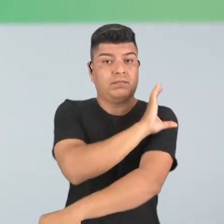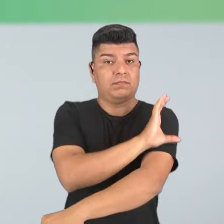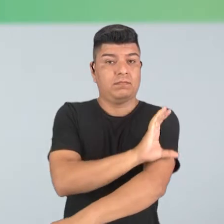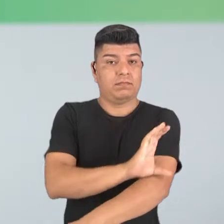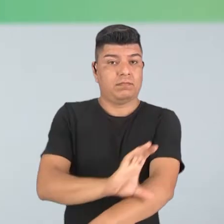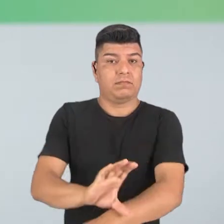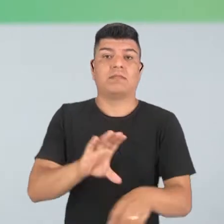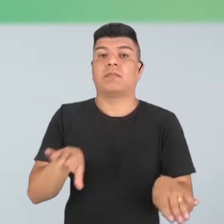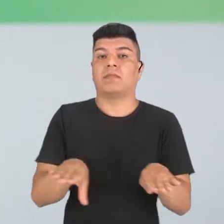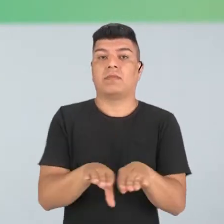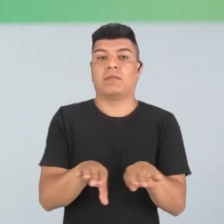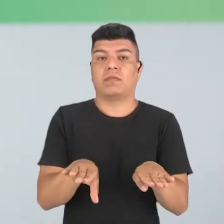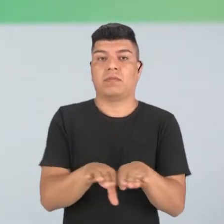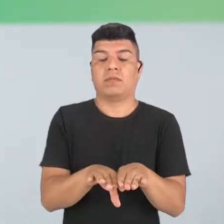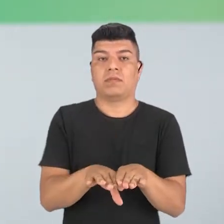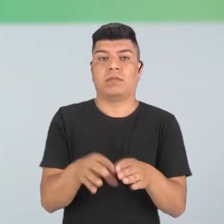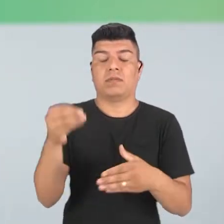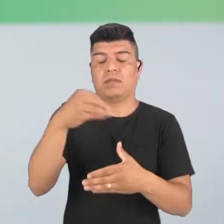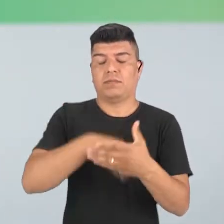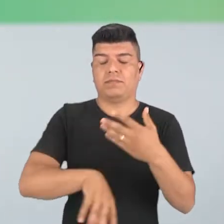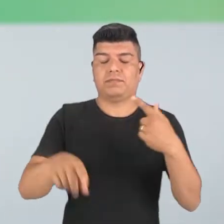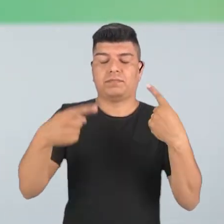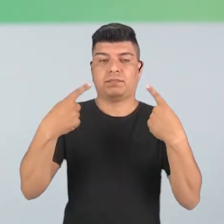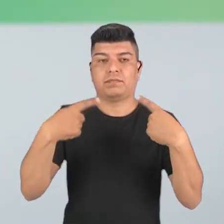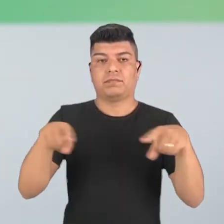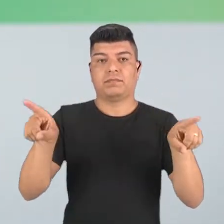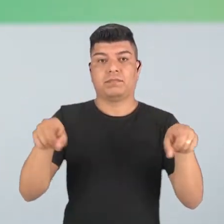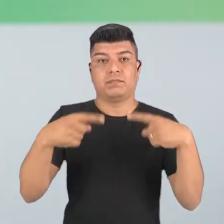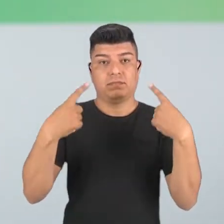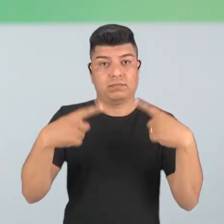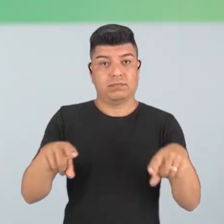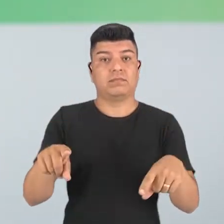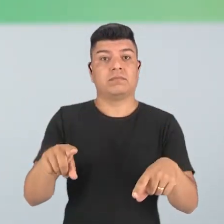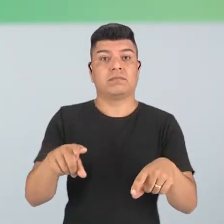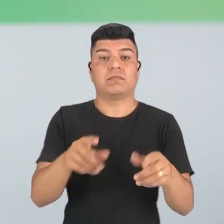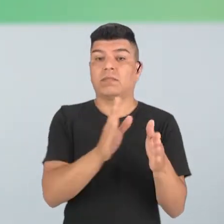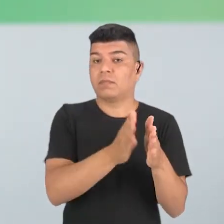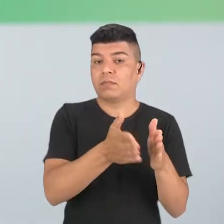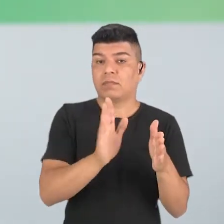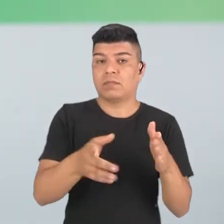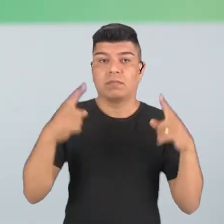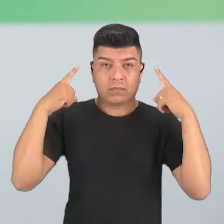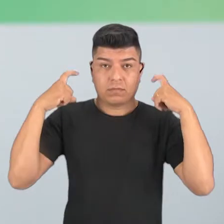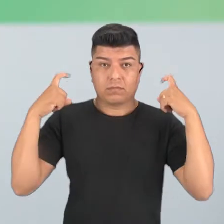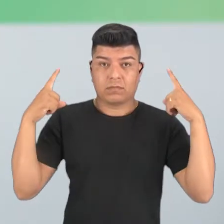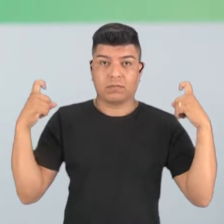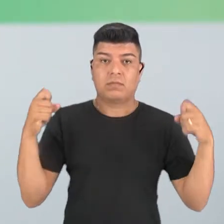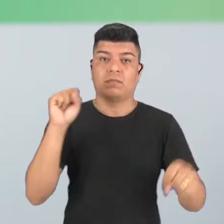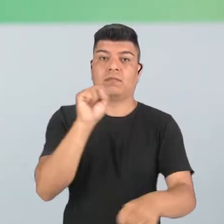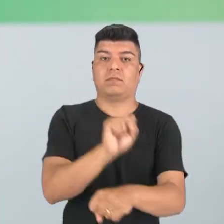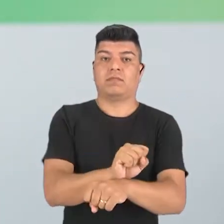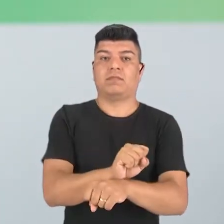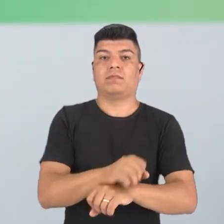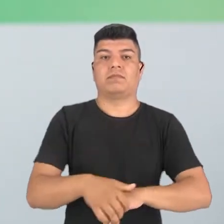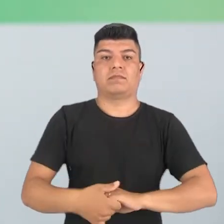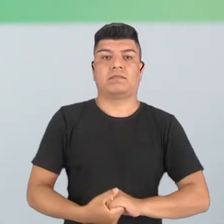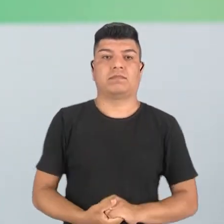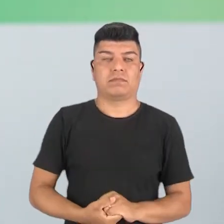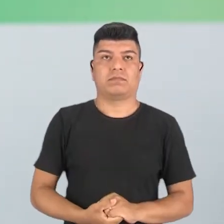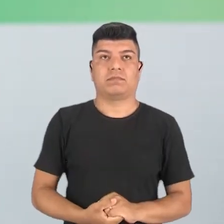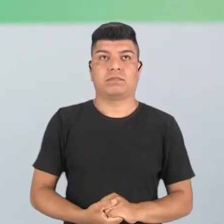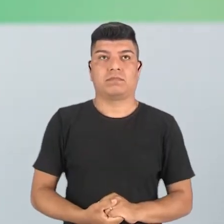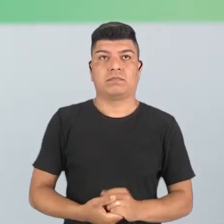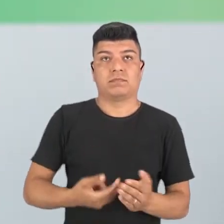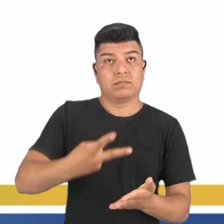e também, dentro da música, nós vamos ver sobre duração do som e pausa. Bem,